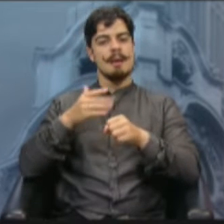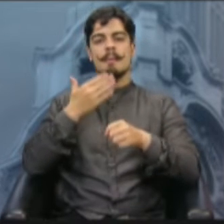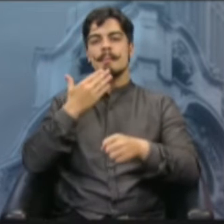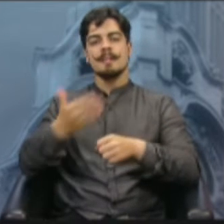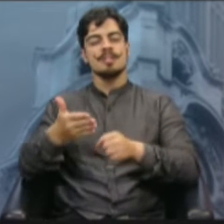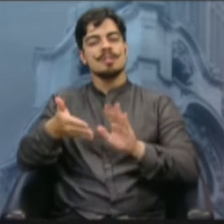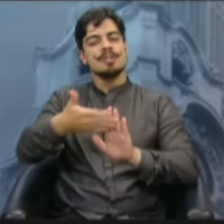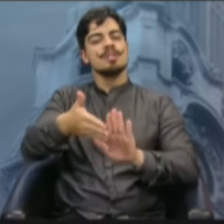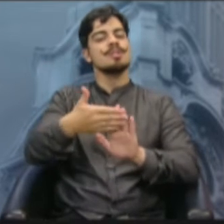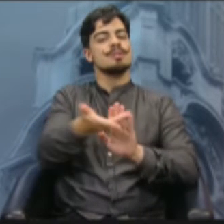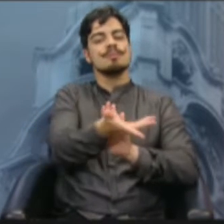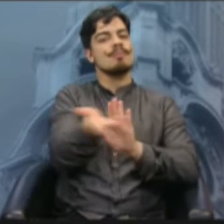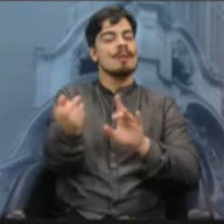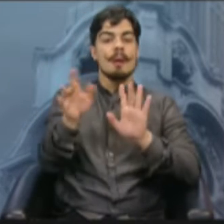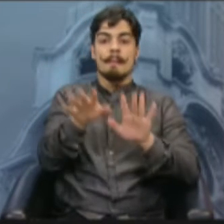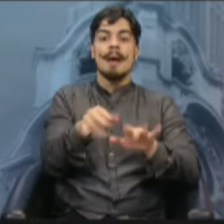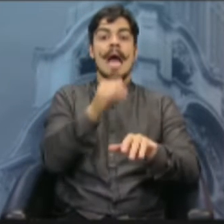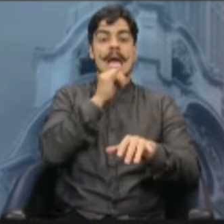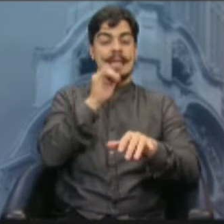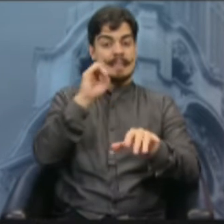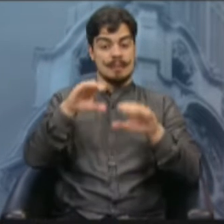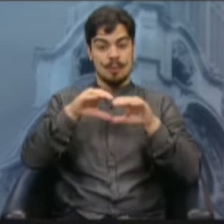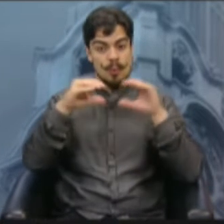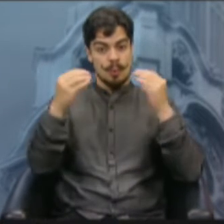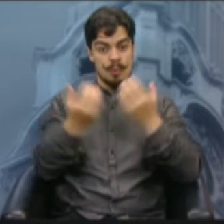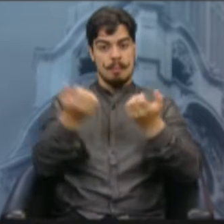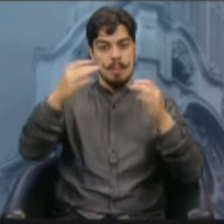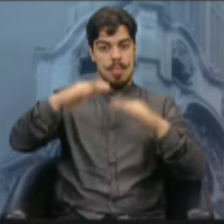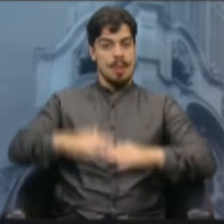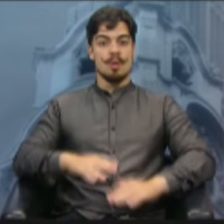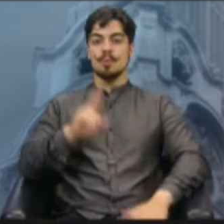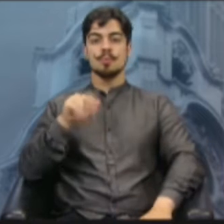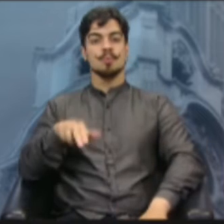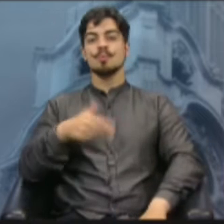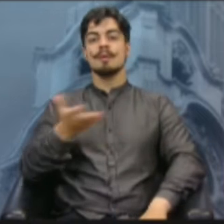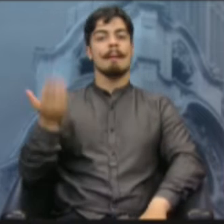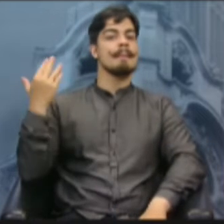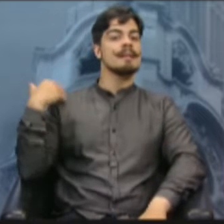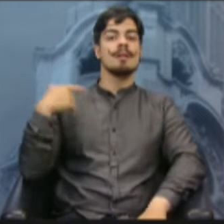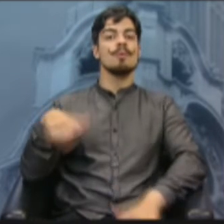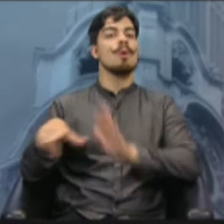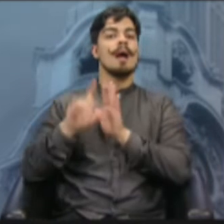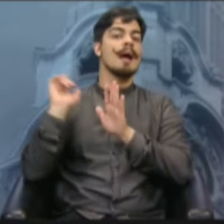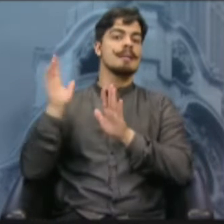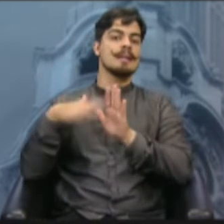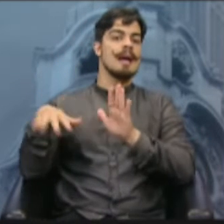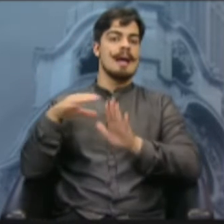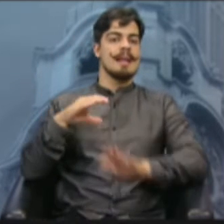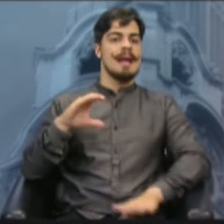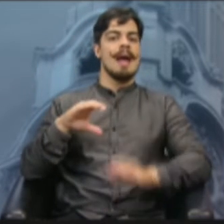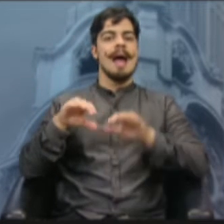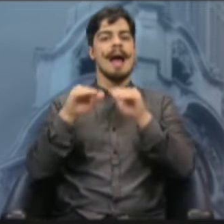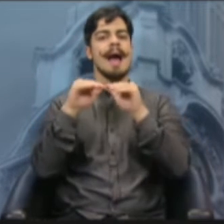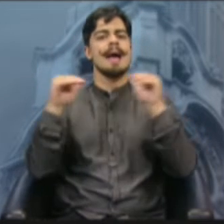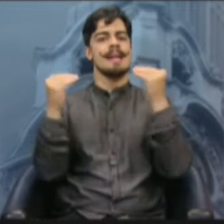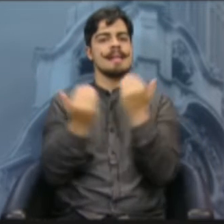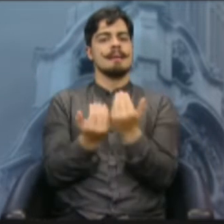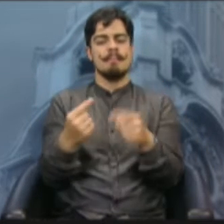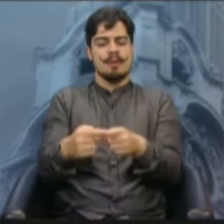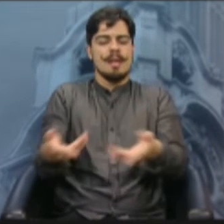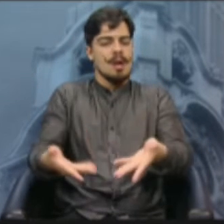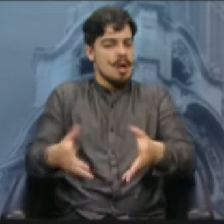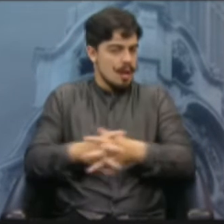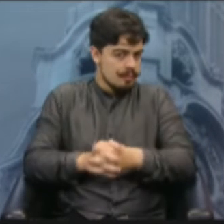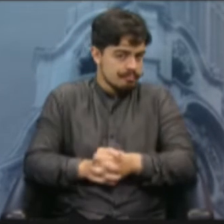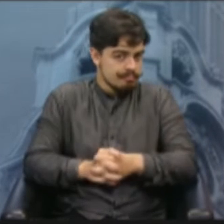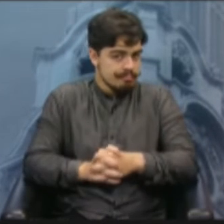contrapartidas, mas que o Estádio Olímpico Monumental, a demolição dele, nunca esteve nas contrapartidas do Projeto Arena. Por que agora está sendo colocado isso? Com